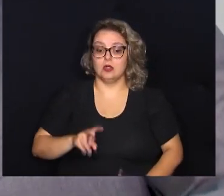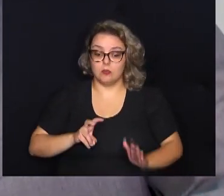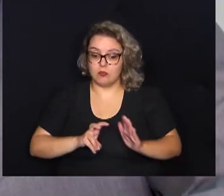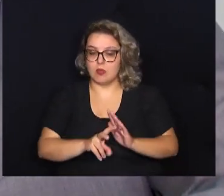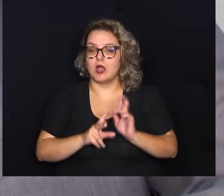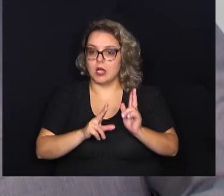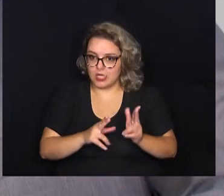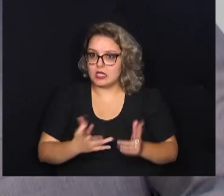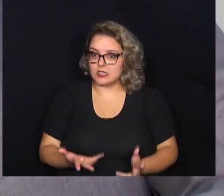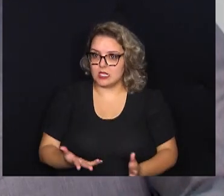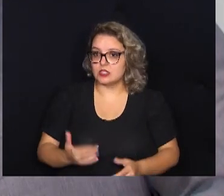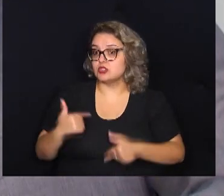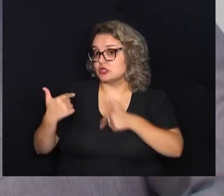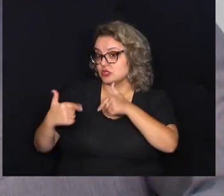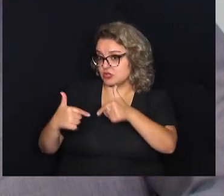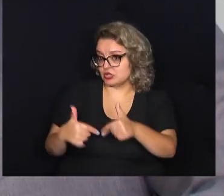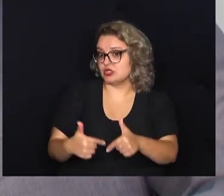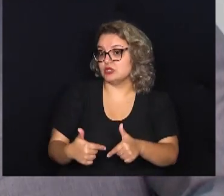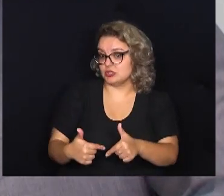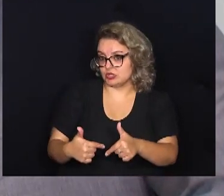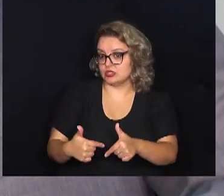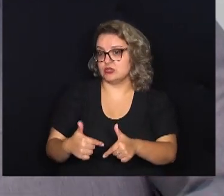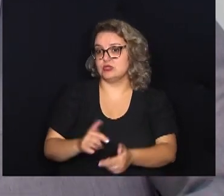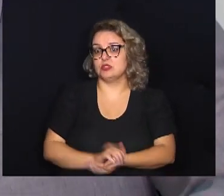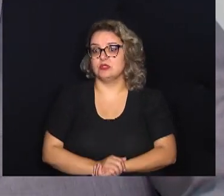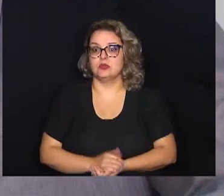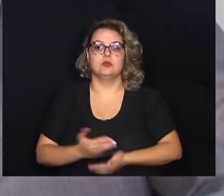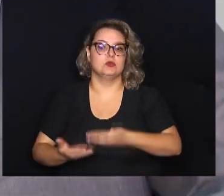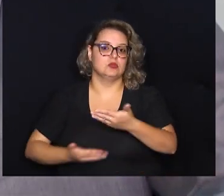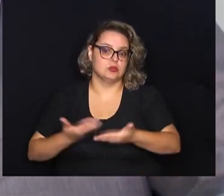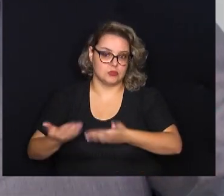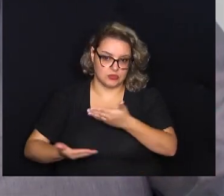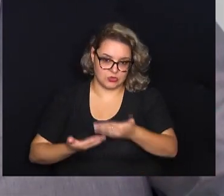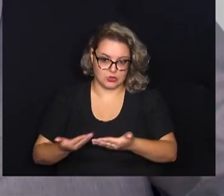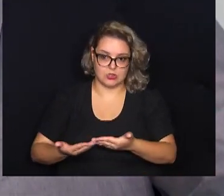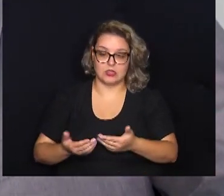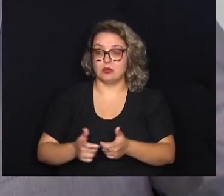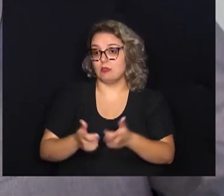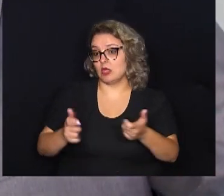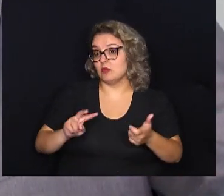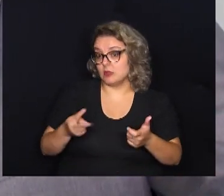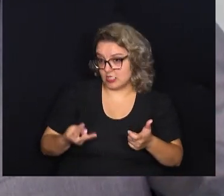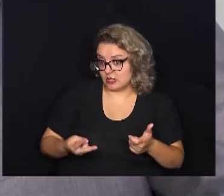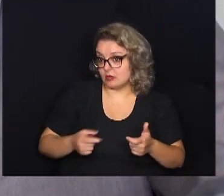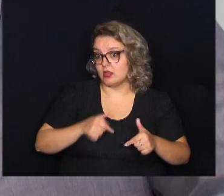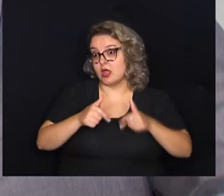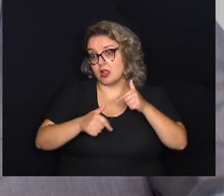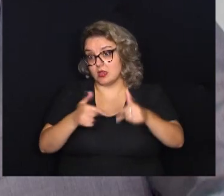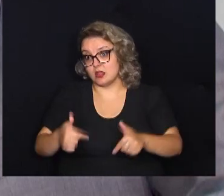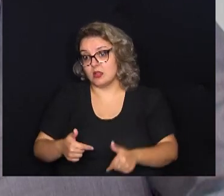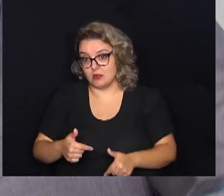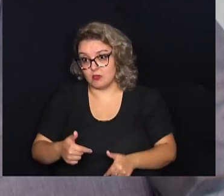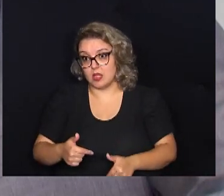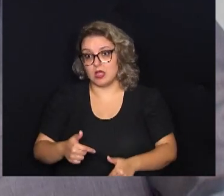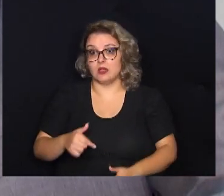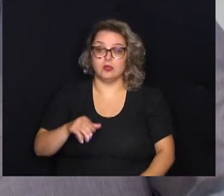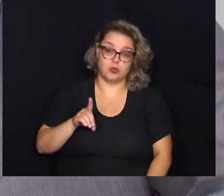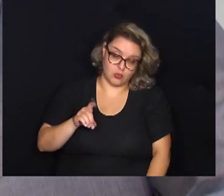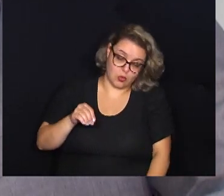elas trabalhavam no seu serviço. Na maioria, às vezes, era um trabalho doméstico.